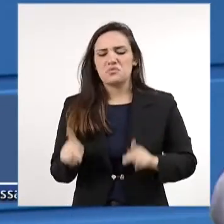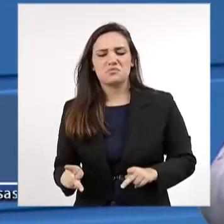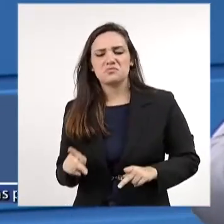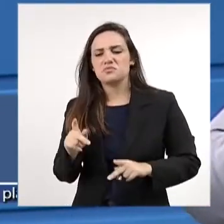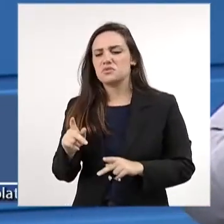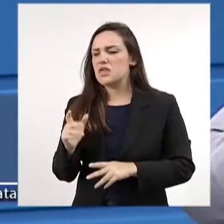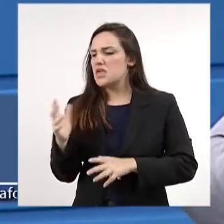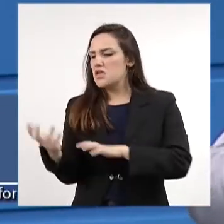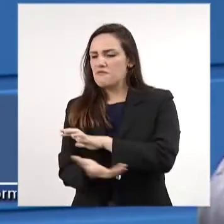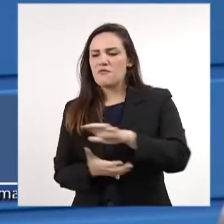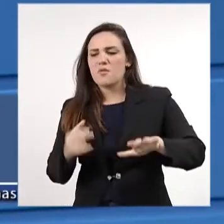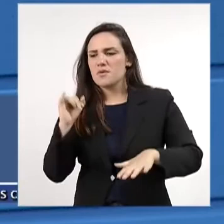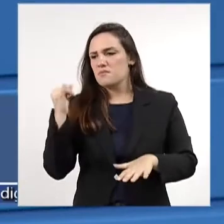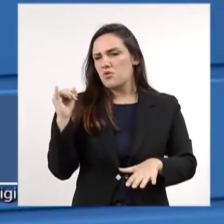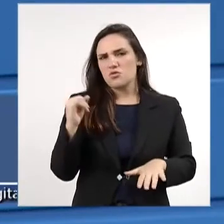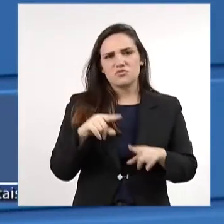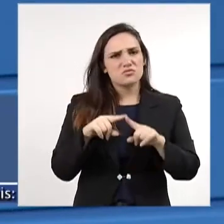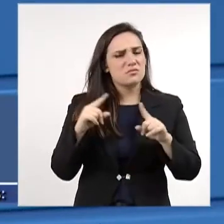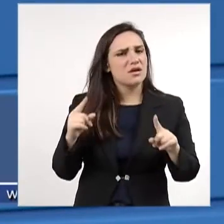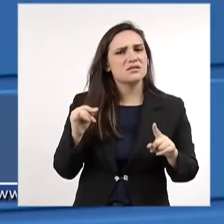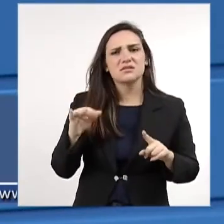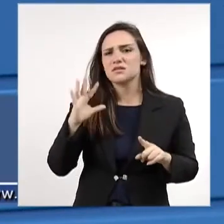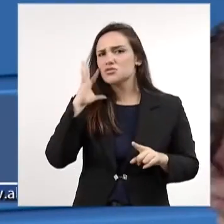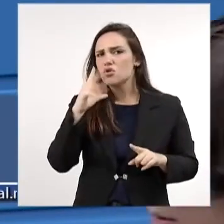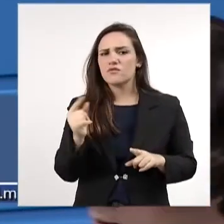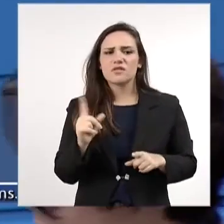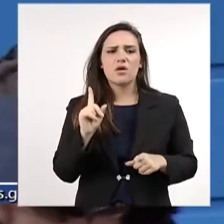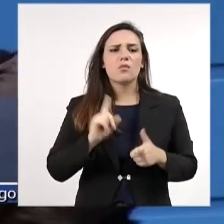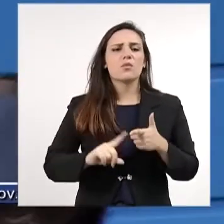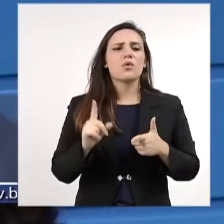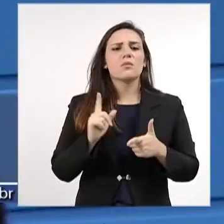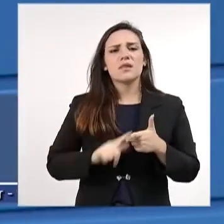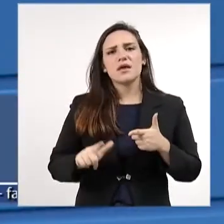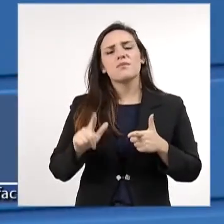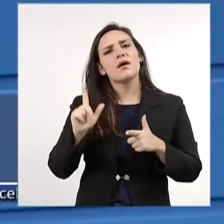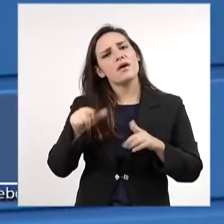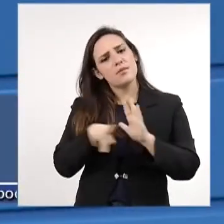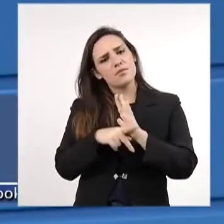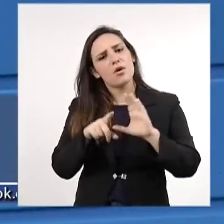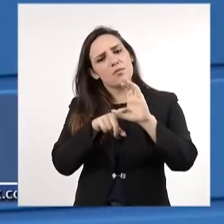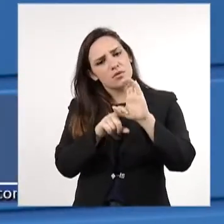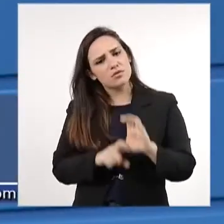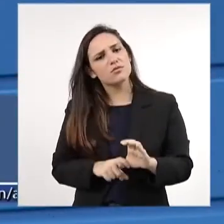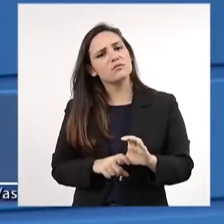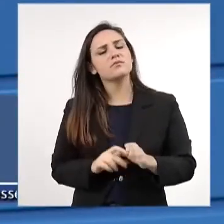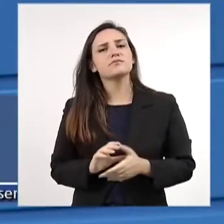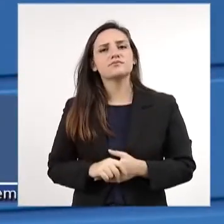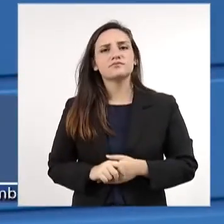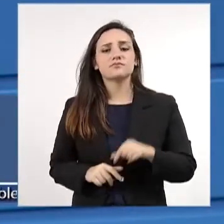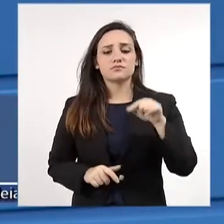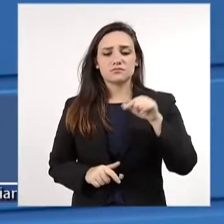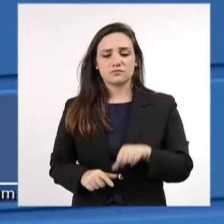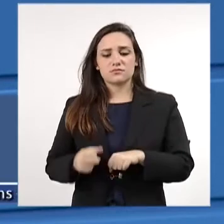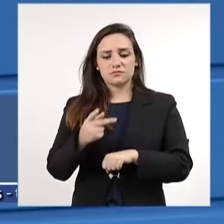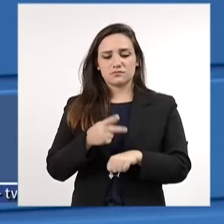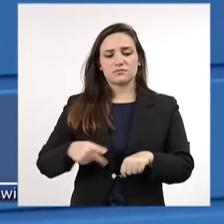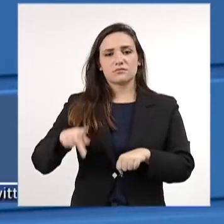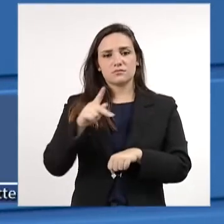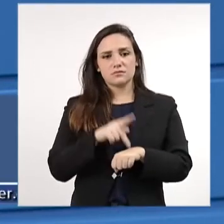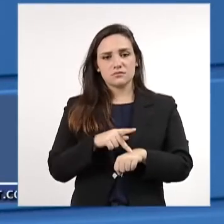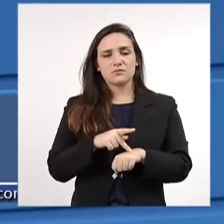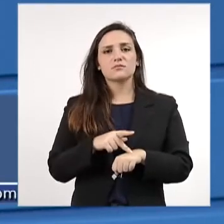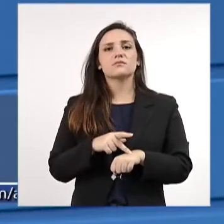essa situação com coragem. O país, olha bem esse dado, o país paga